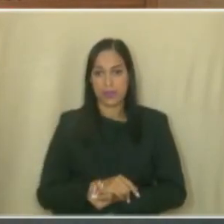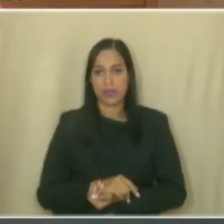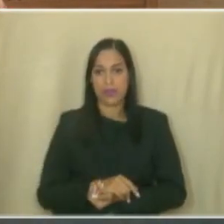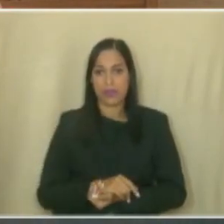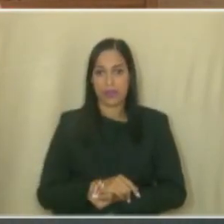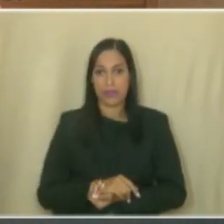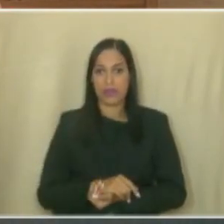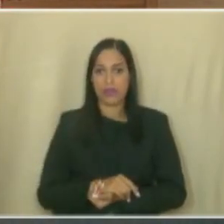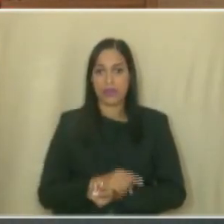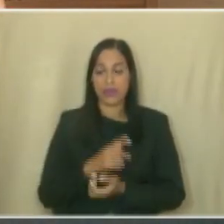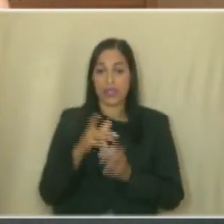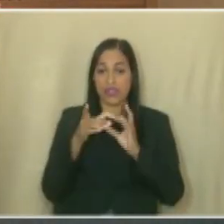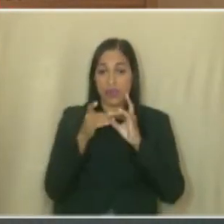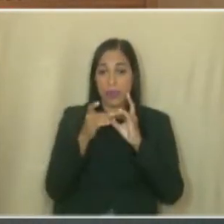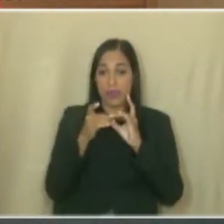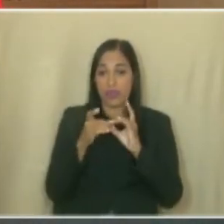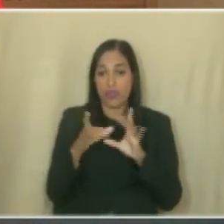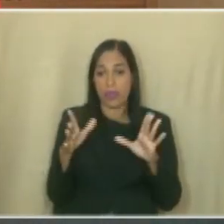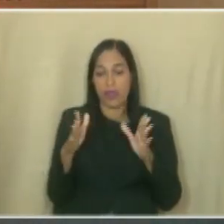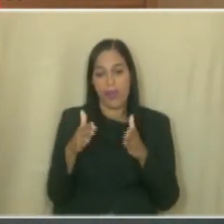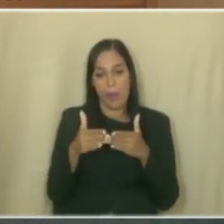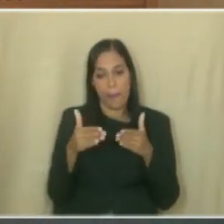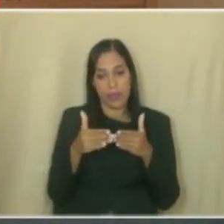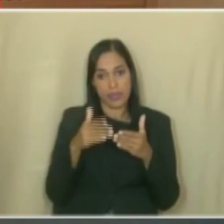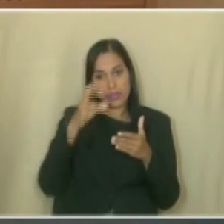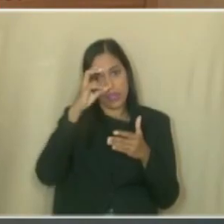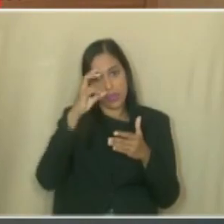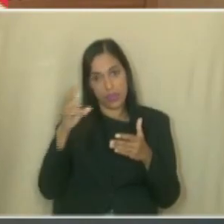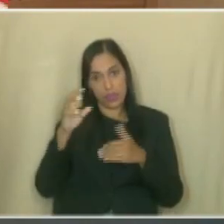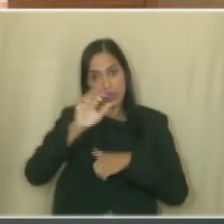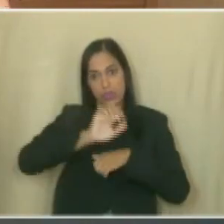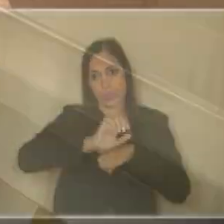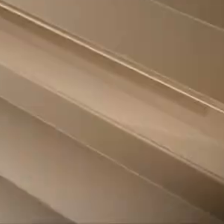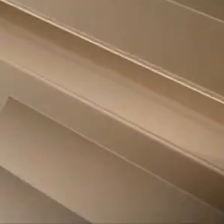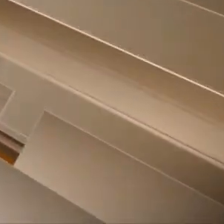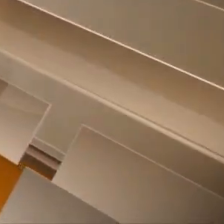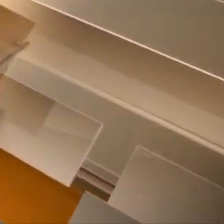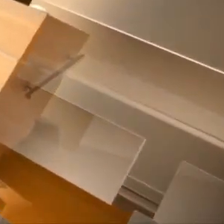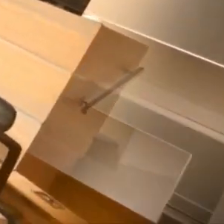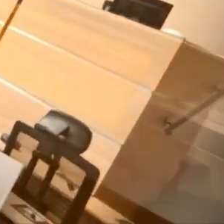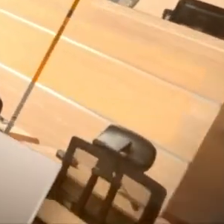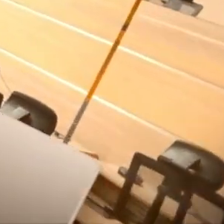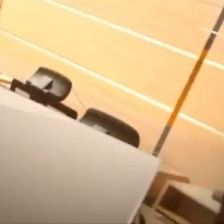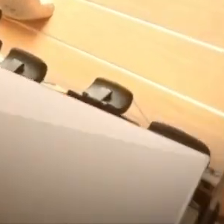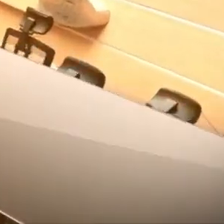pleito seja mais democrático e que a cultura do nosso estado ganhe.